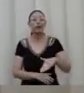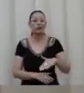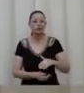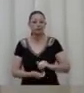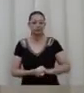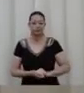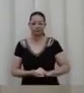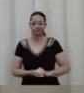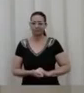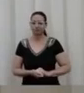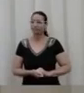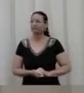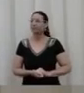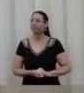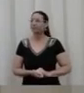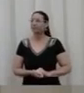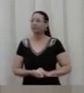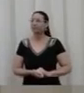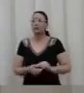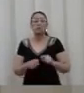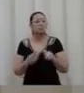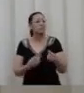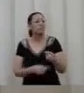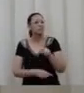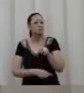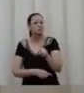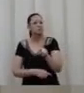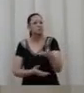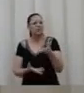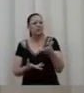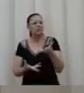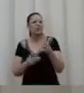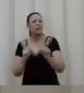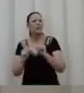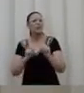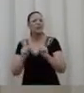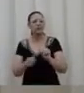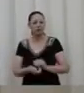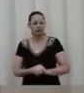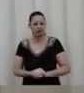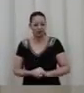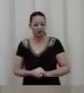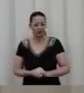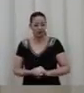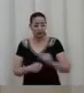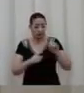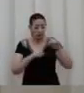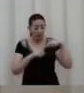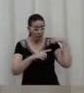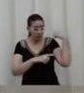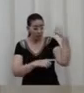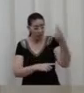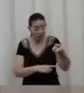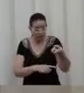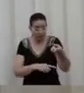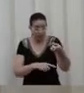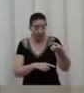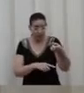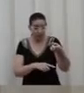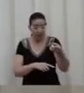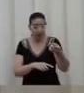Ah então você quer o quê e aqui na próxima ele vem rico de novo